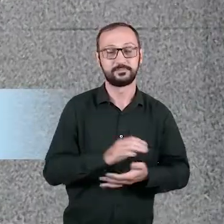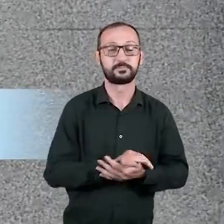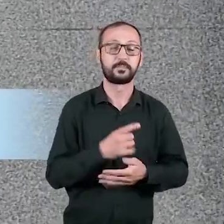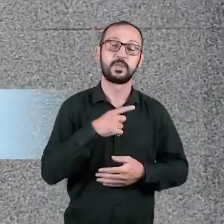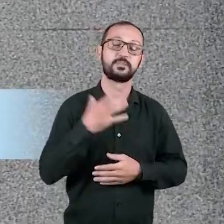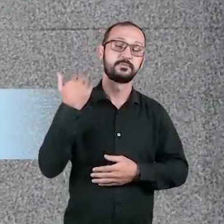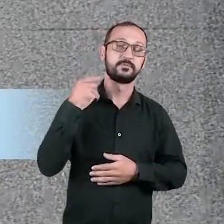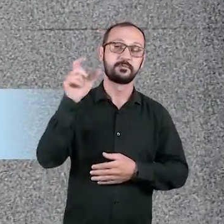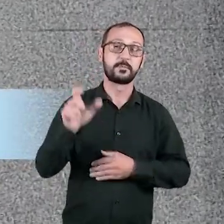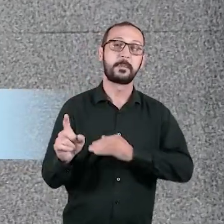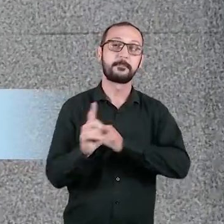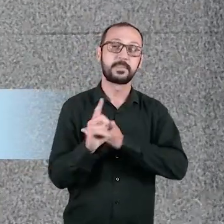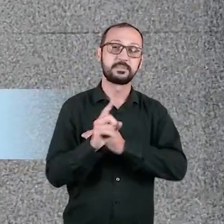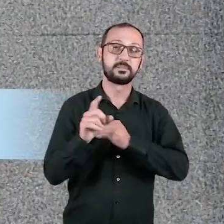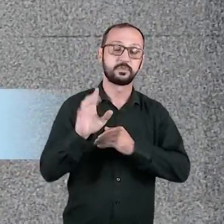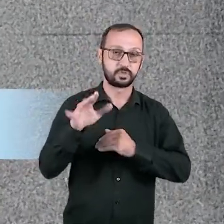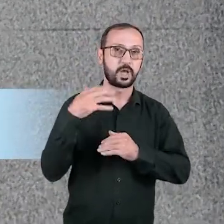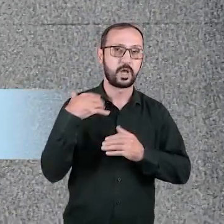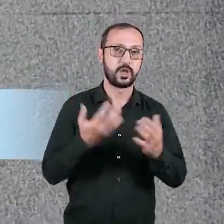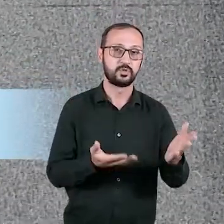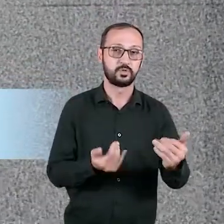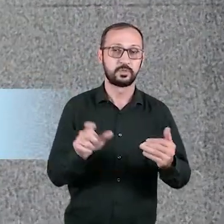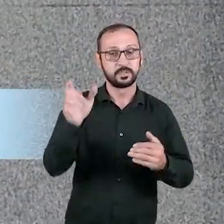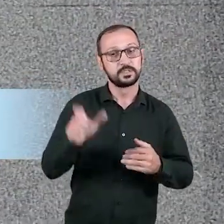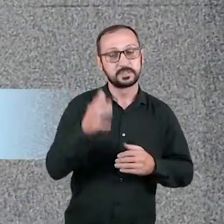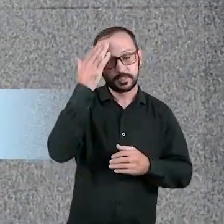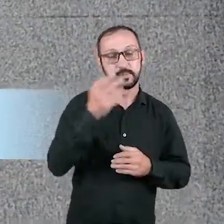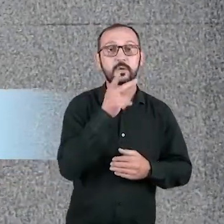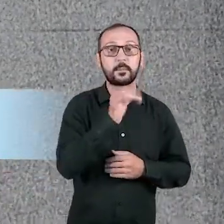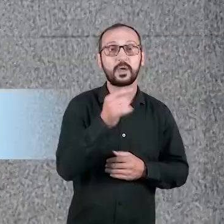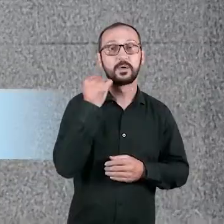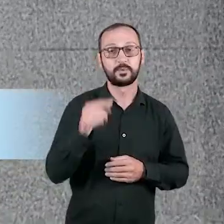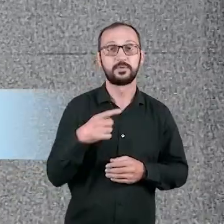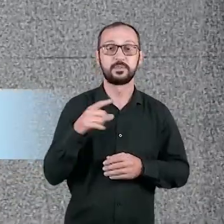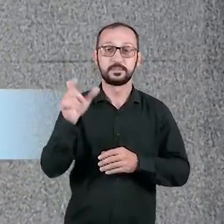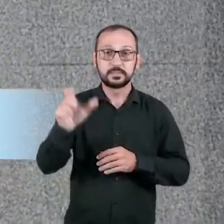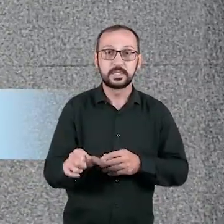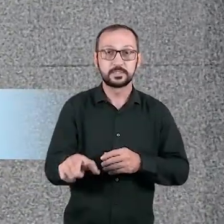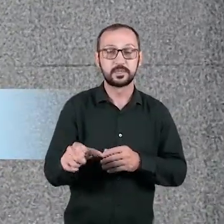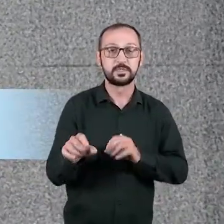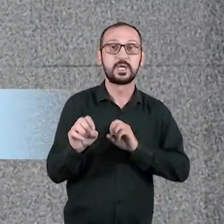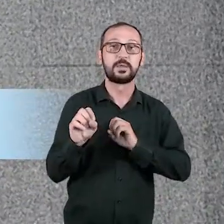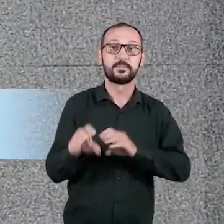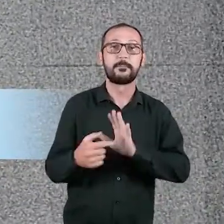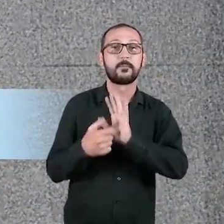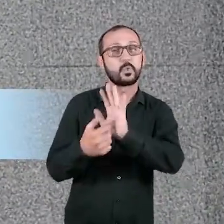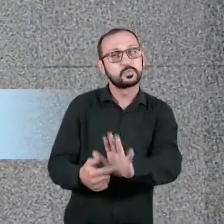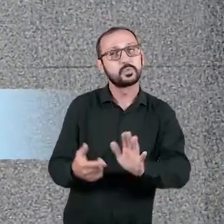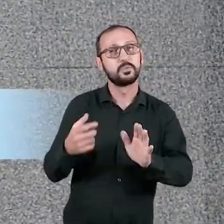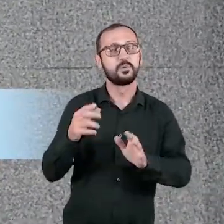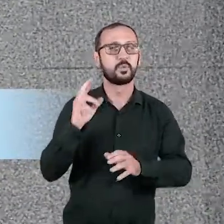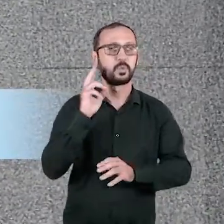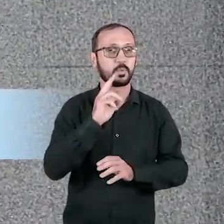lidei agora com uma paciente, uma adolescente, e a gente já sabia que o pai ia morrer, e a gente trabalhou a morte